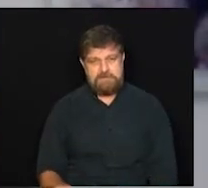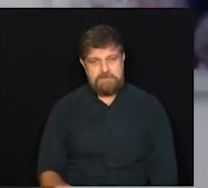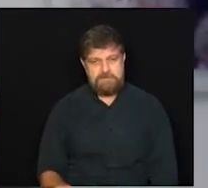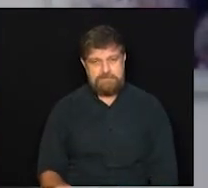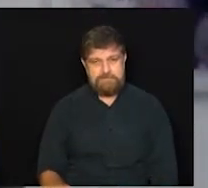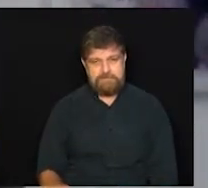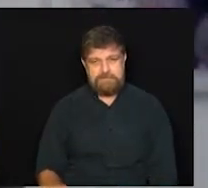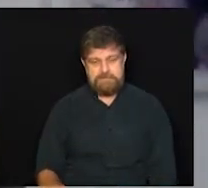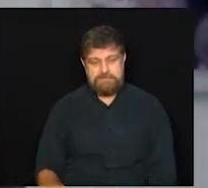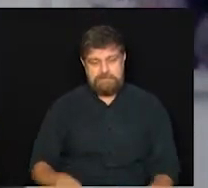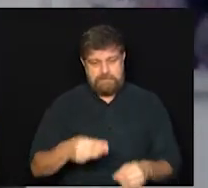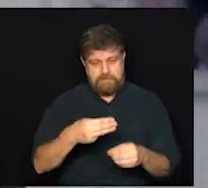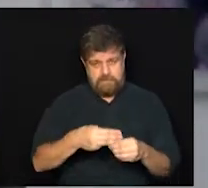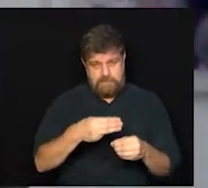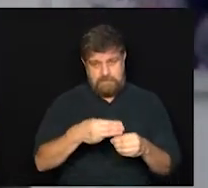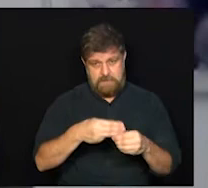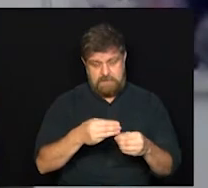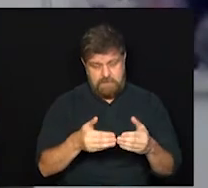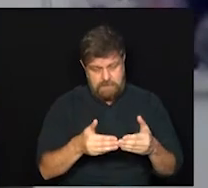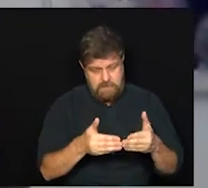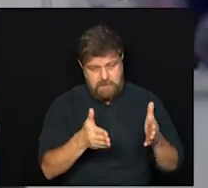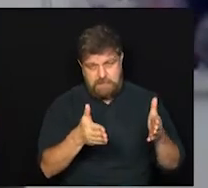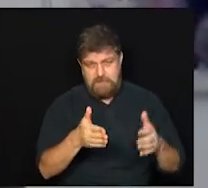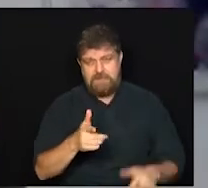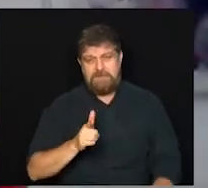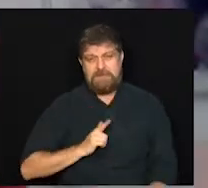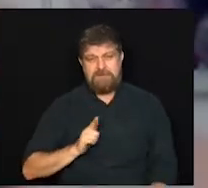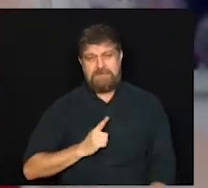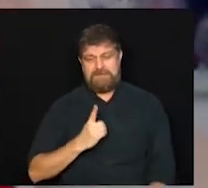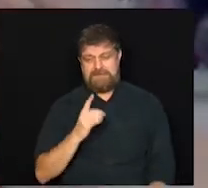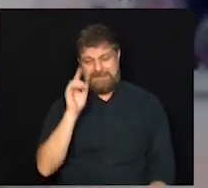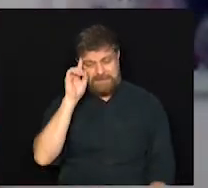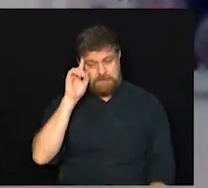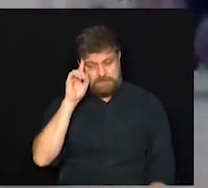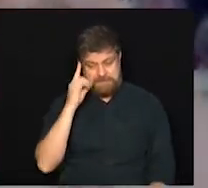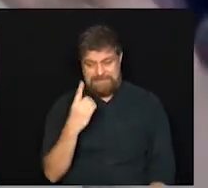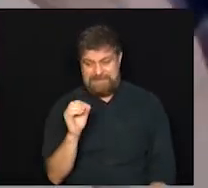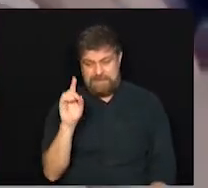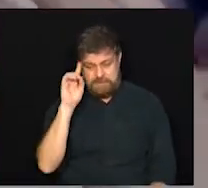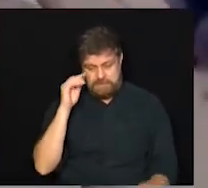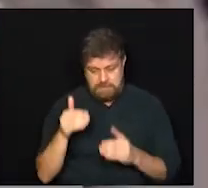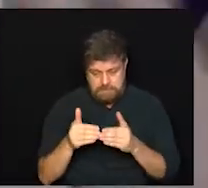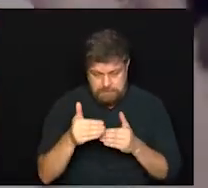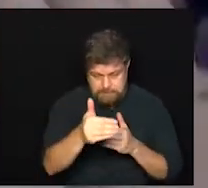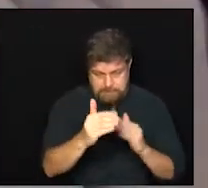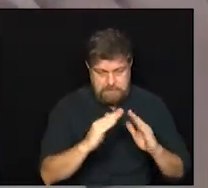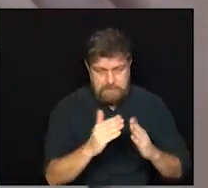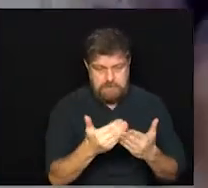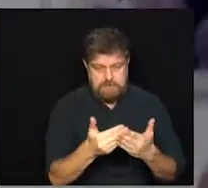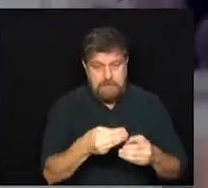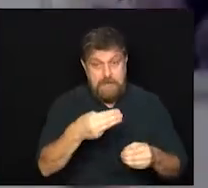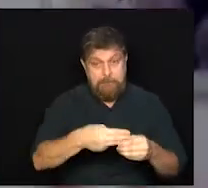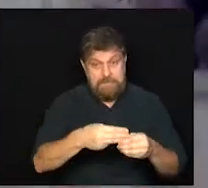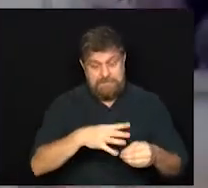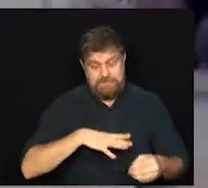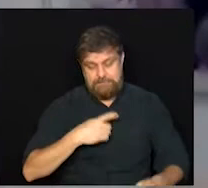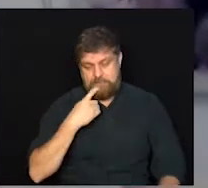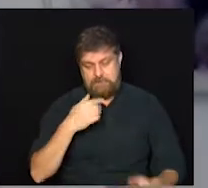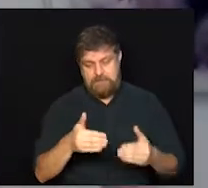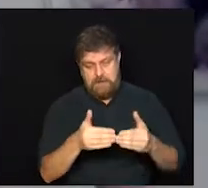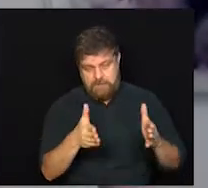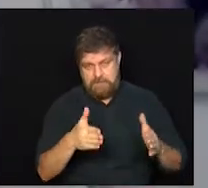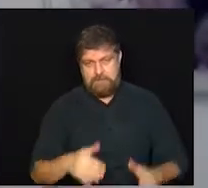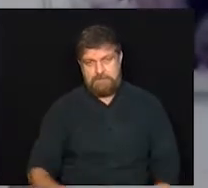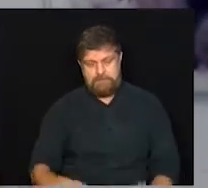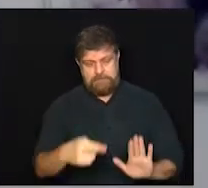o município reabre as escolas também em cerca de 10 dias. Tomados muitos cuidados, é